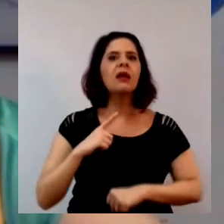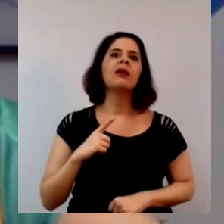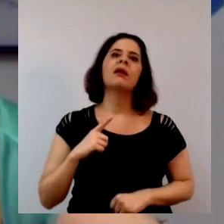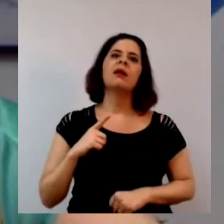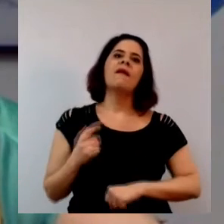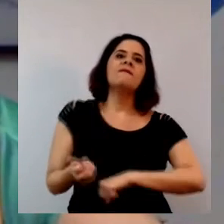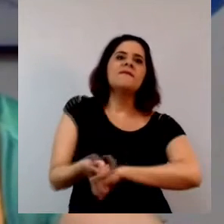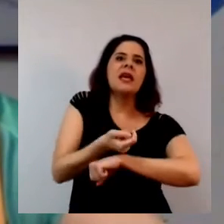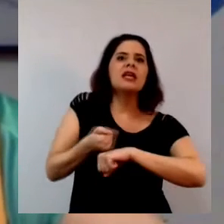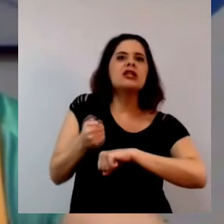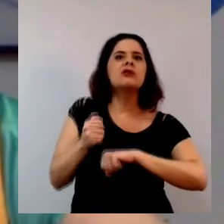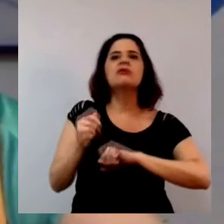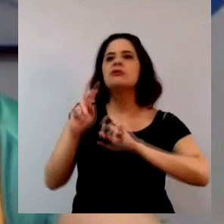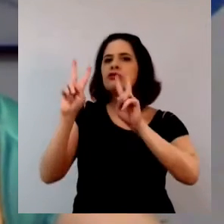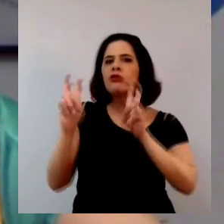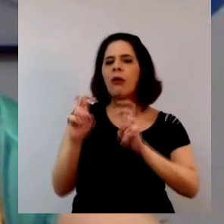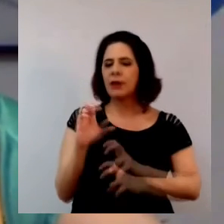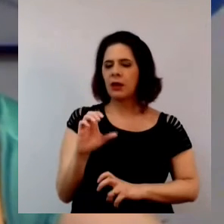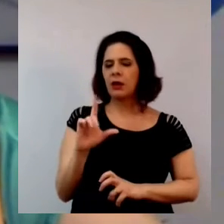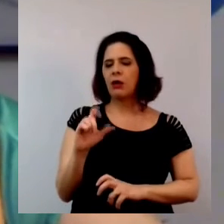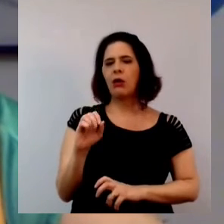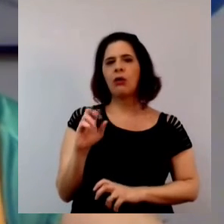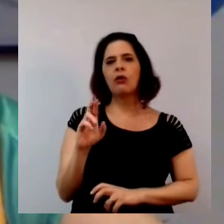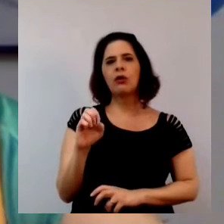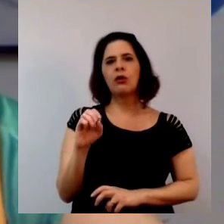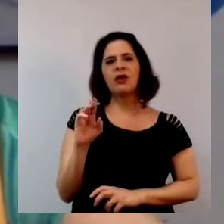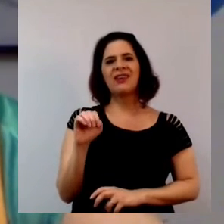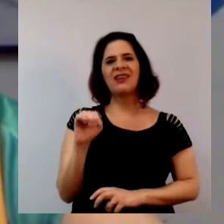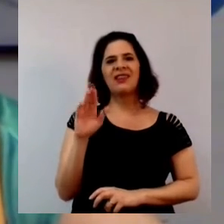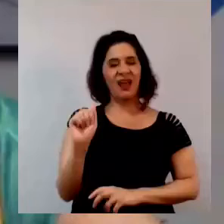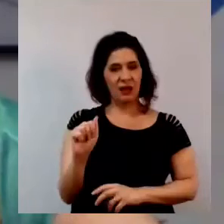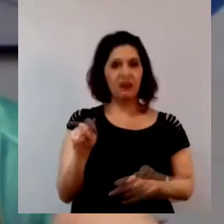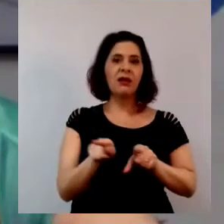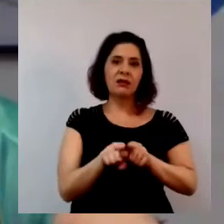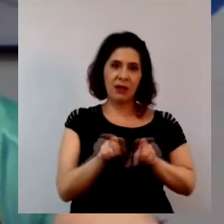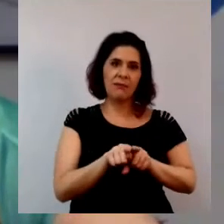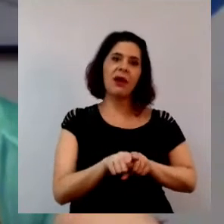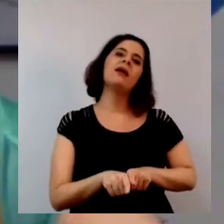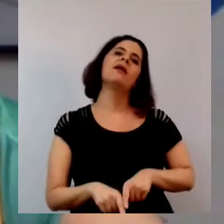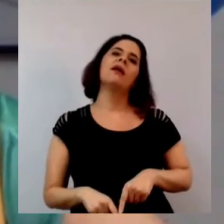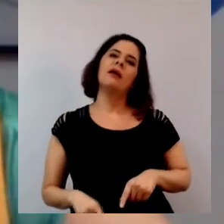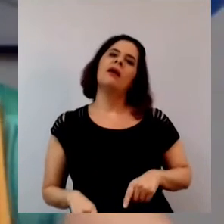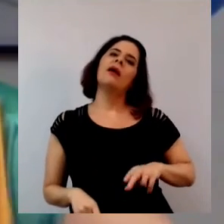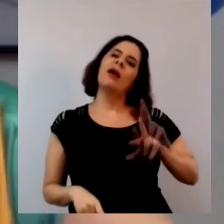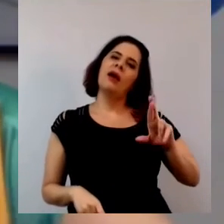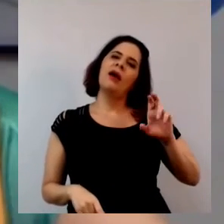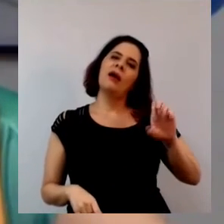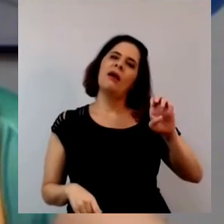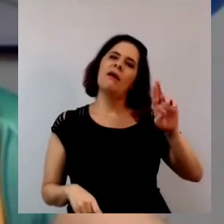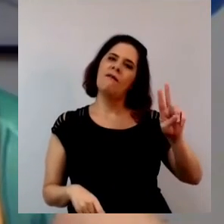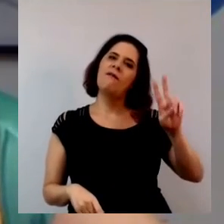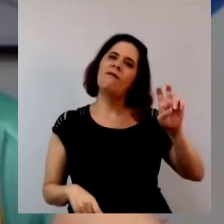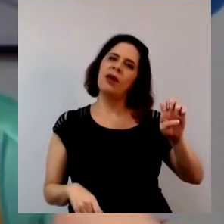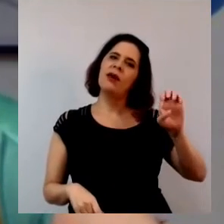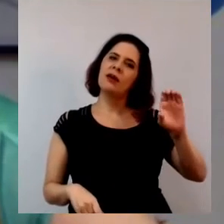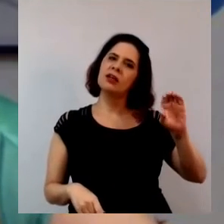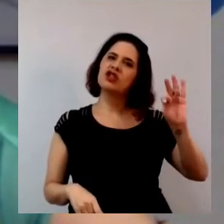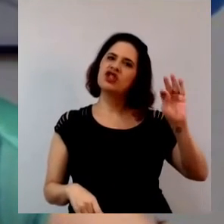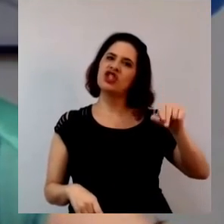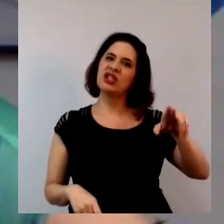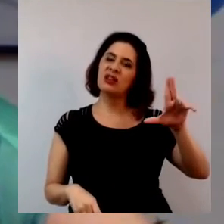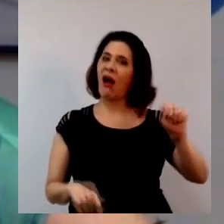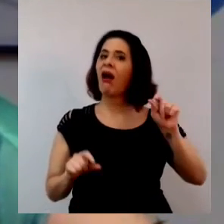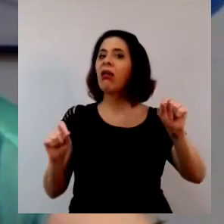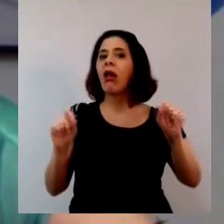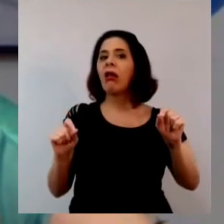diretamente ligadas ao nome de governadores e do presidente. Então, é um projeto que ele